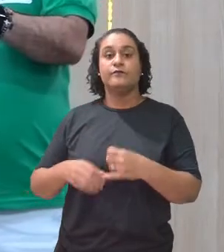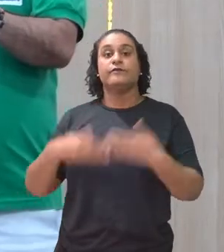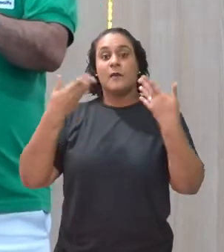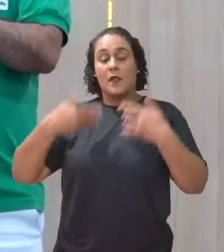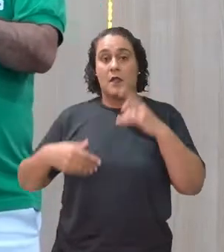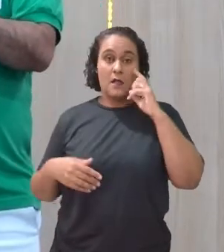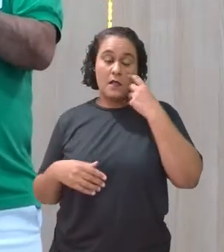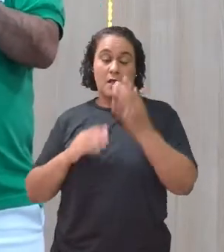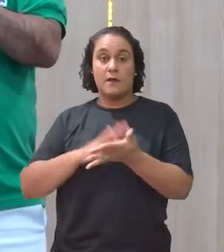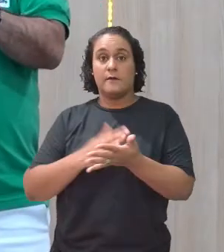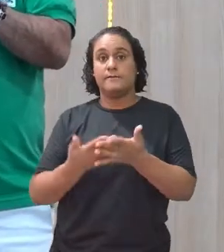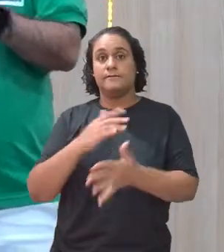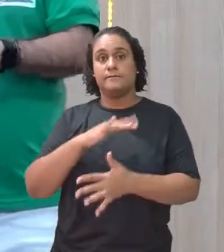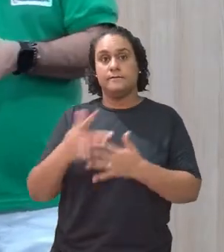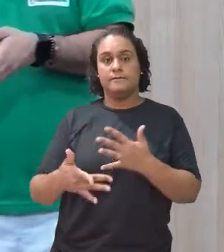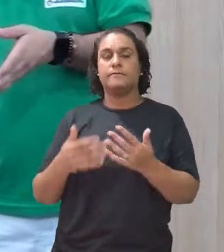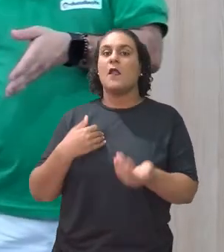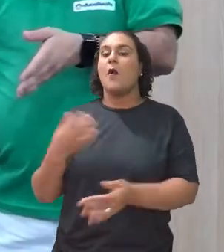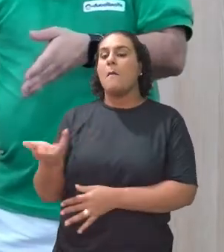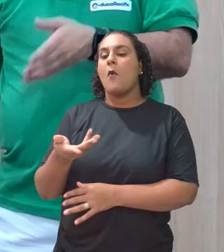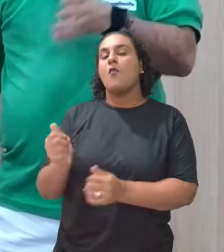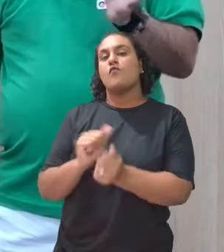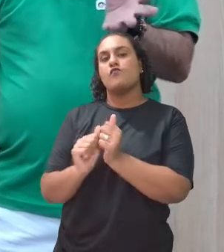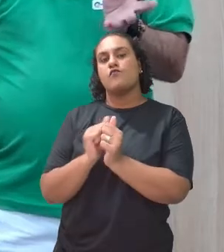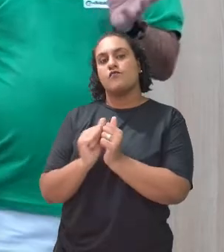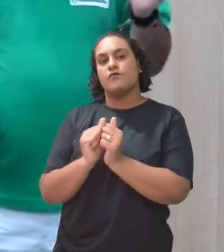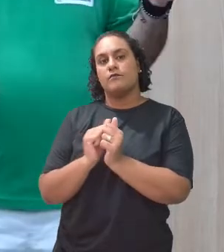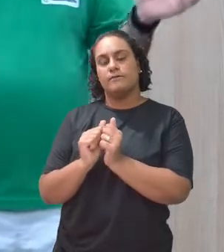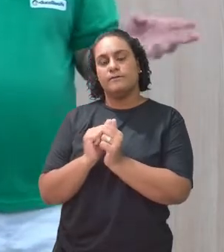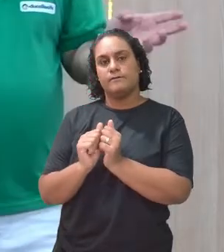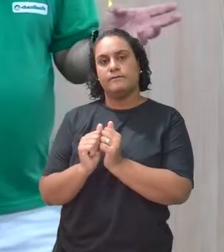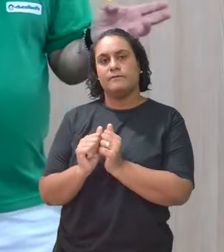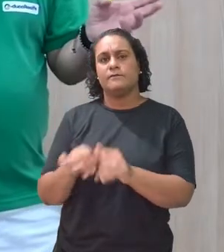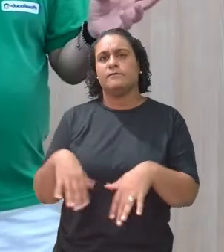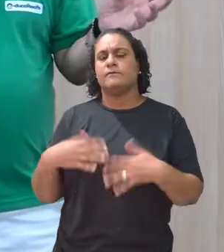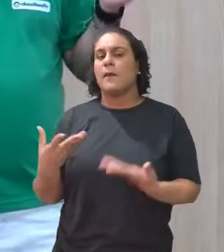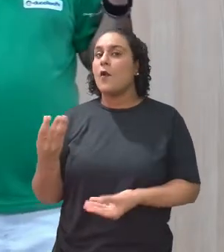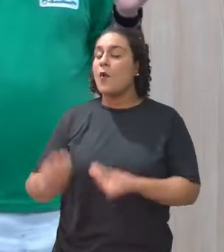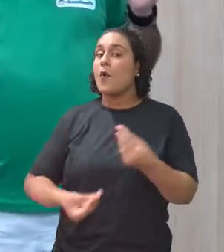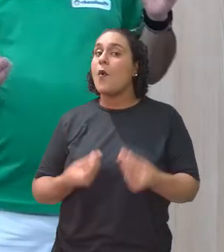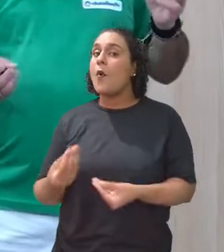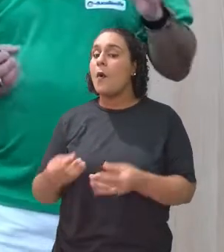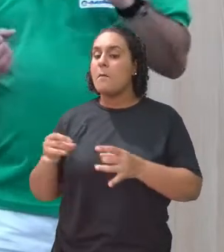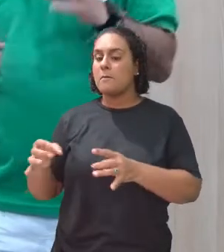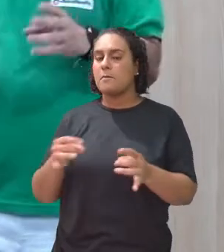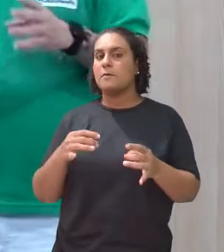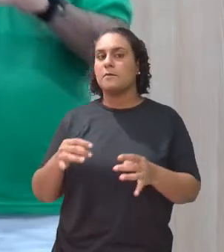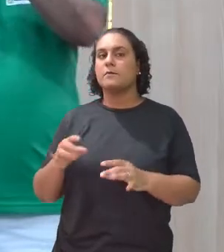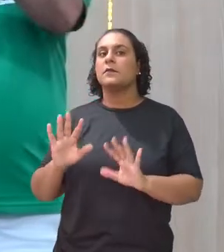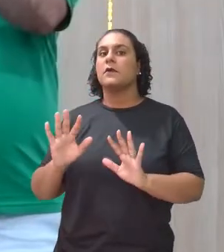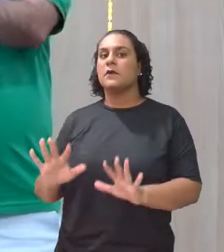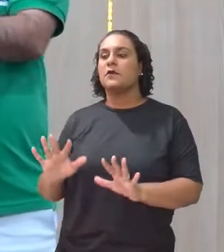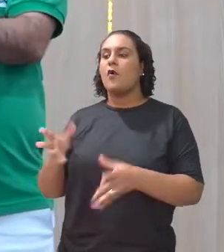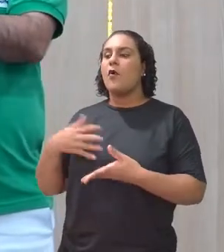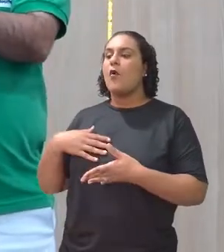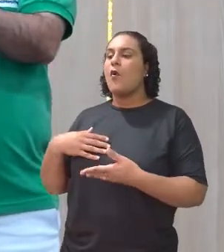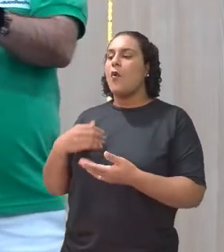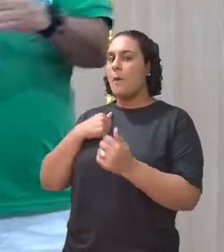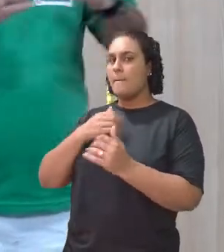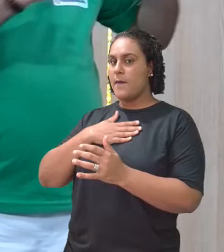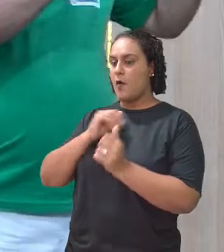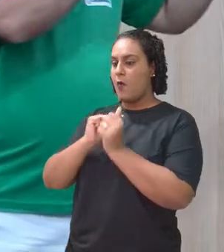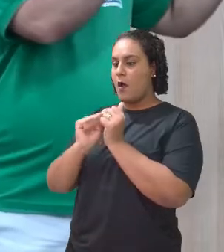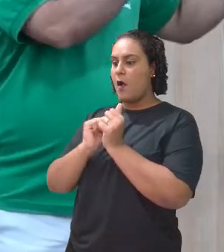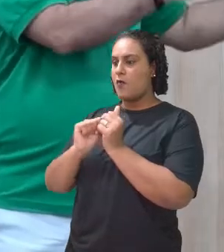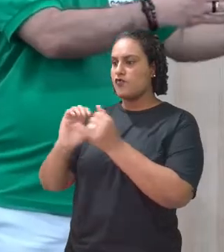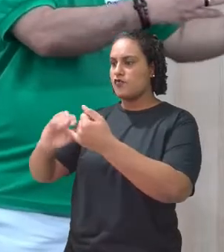nossa intérprete, ela produz arroz. Então, como é que eles faziam o comércio? Ela trocava o arroz dela